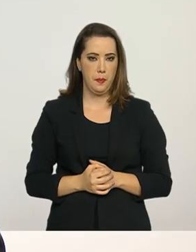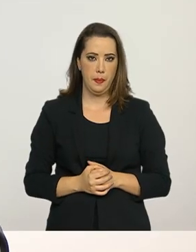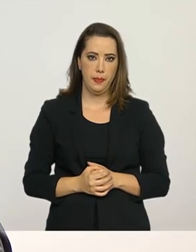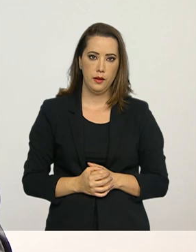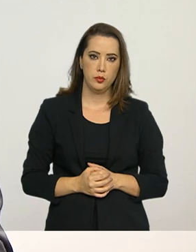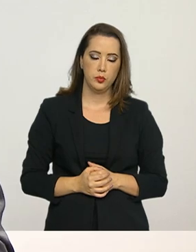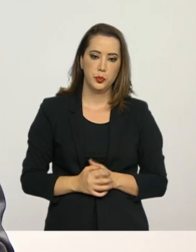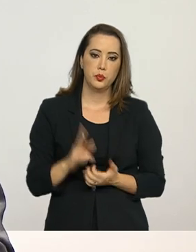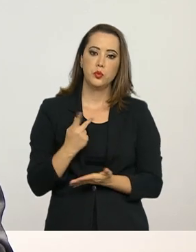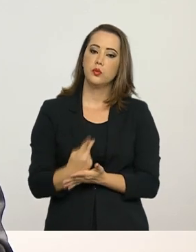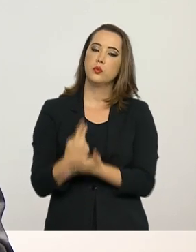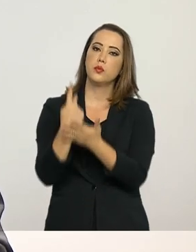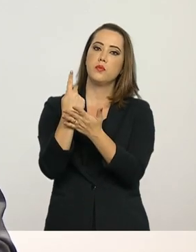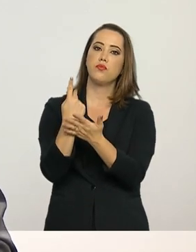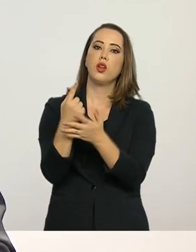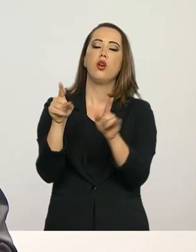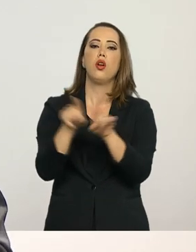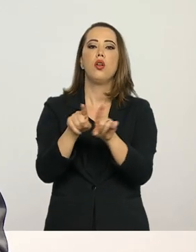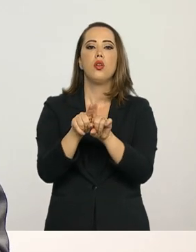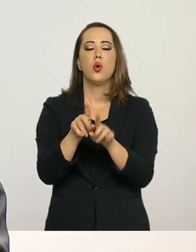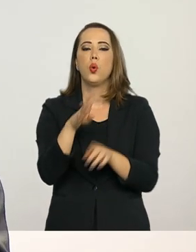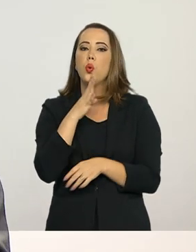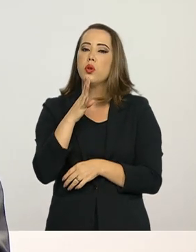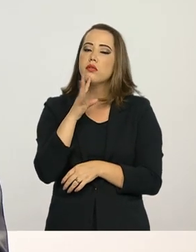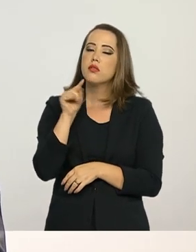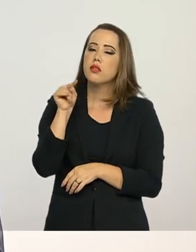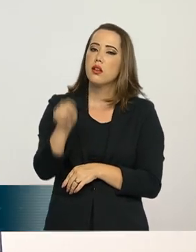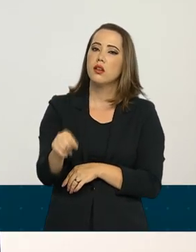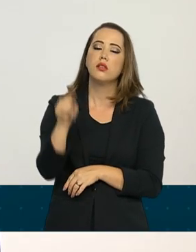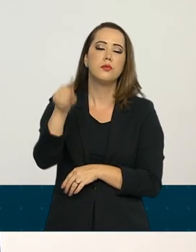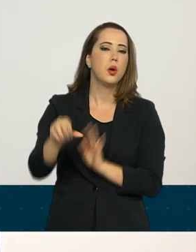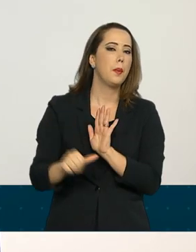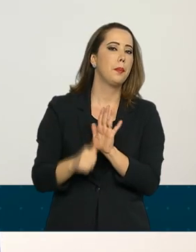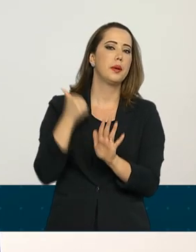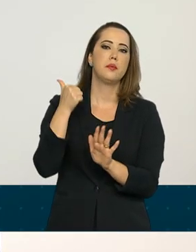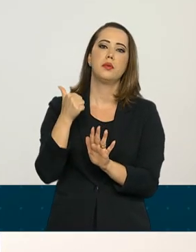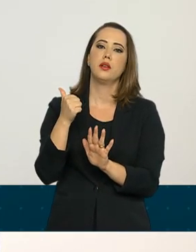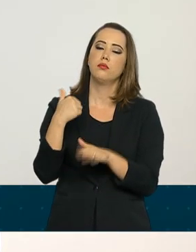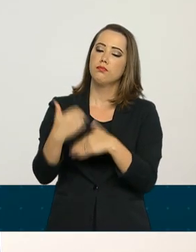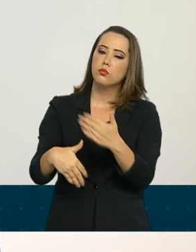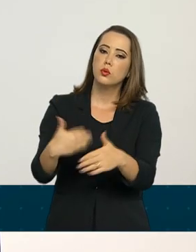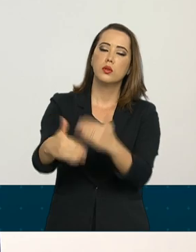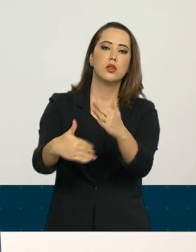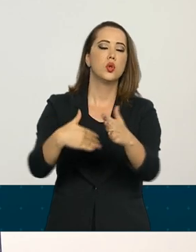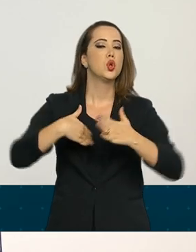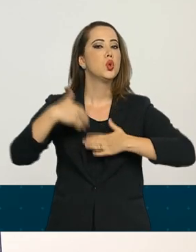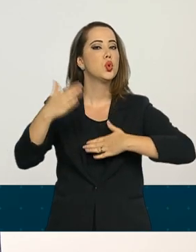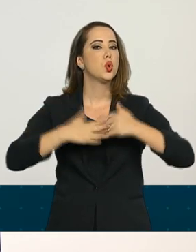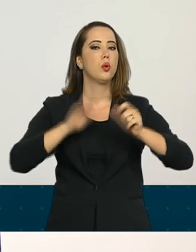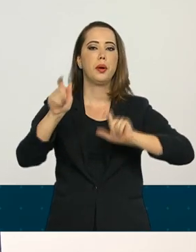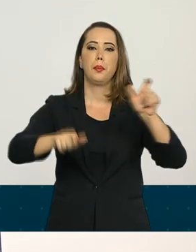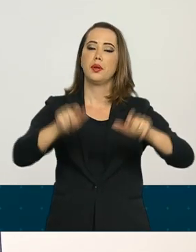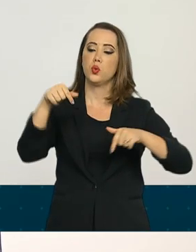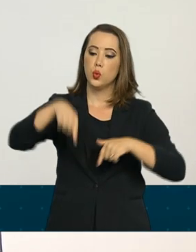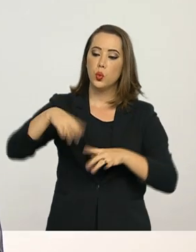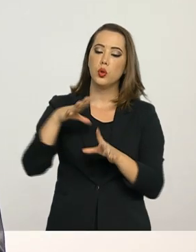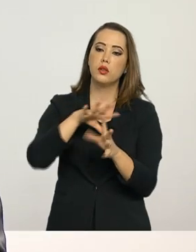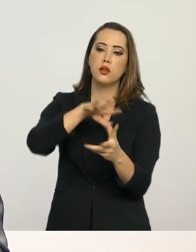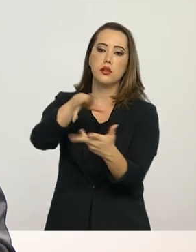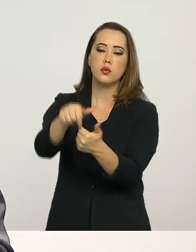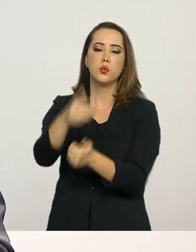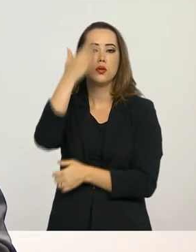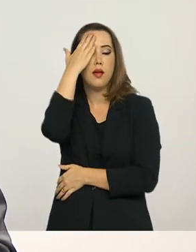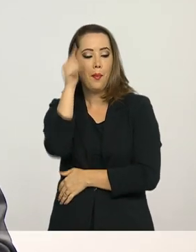Os prêmios, o reconhecimento é o primeiro passo de qualquer pessoa nesse mundo, saber que o